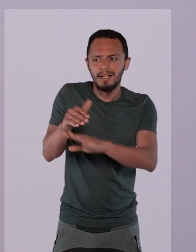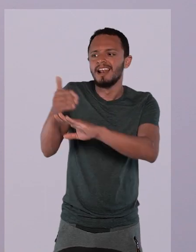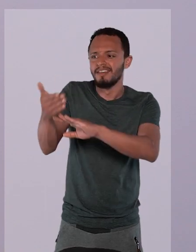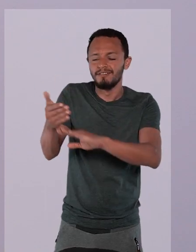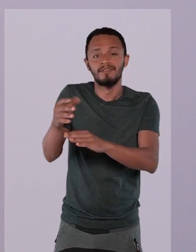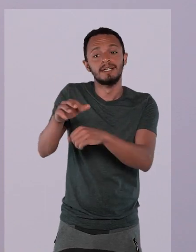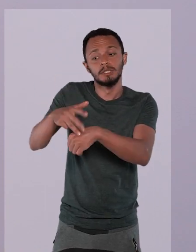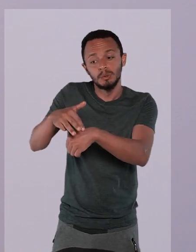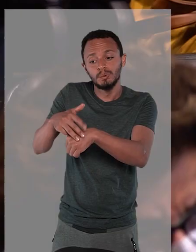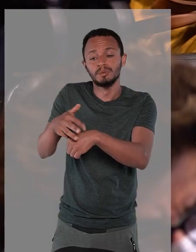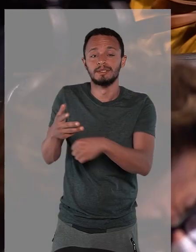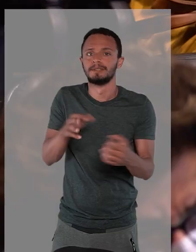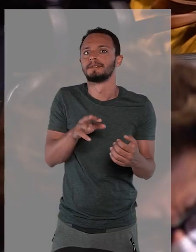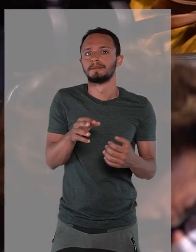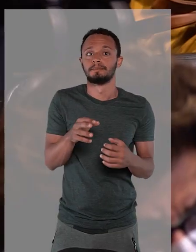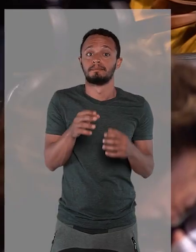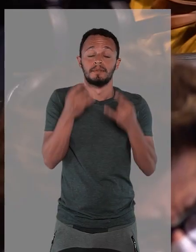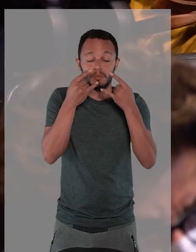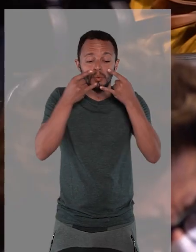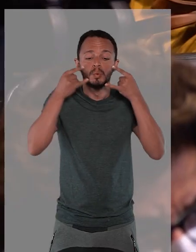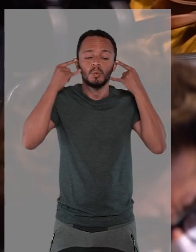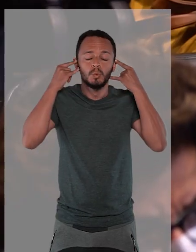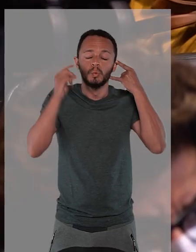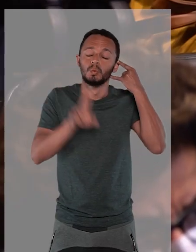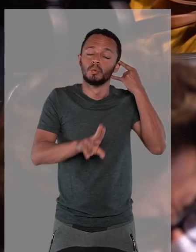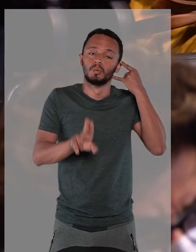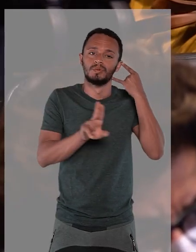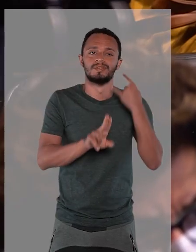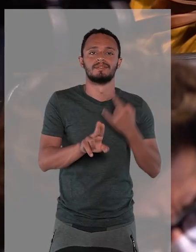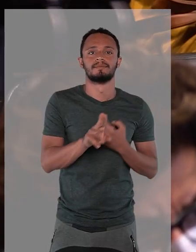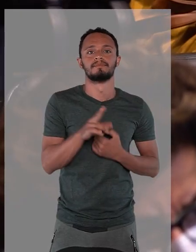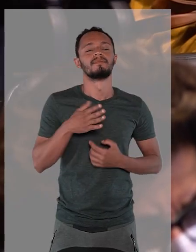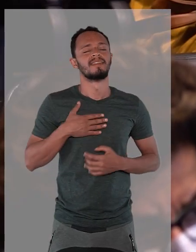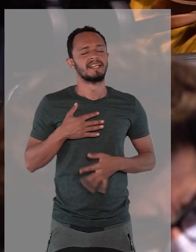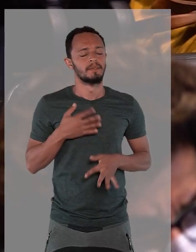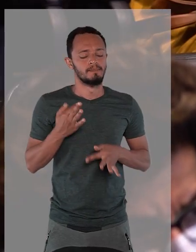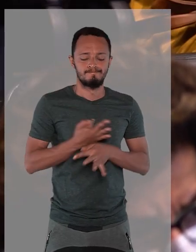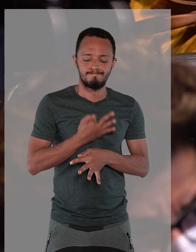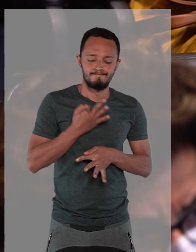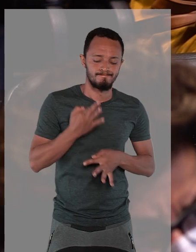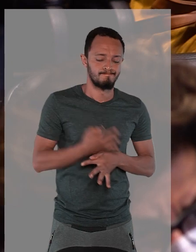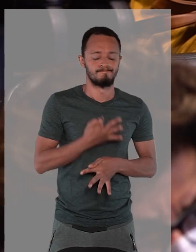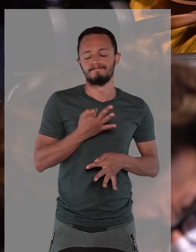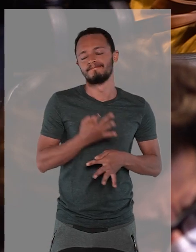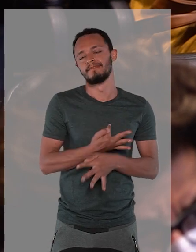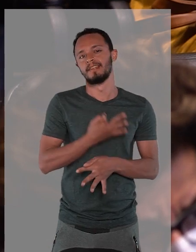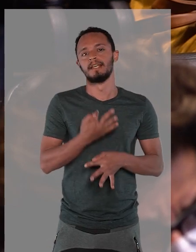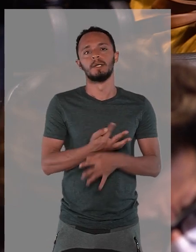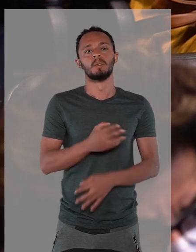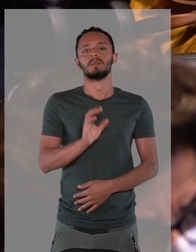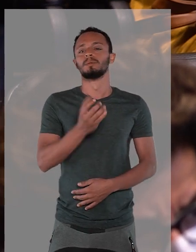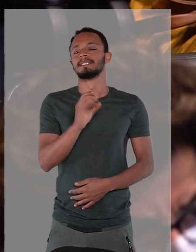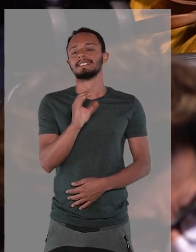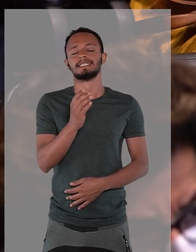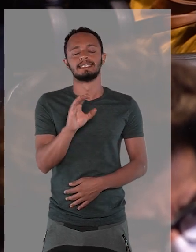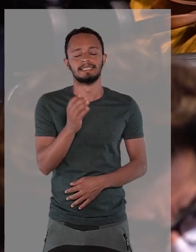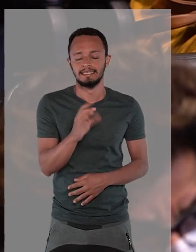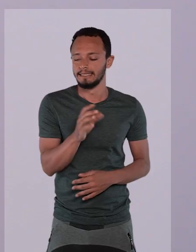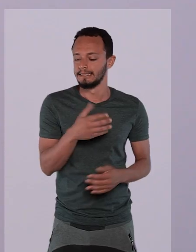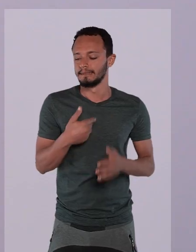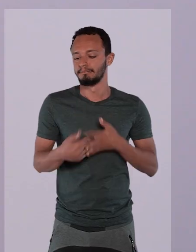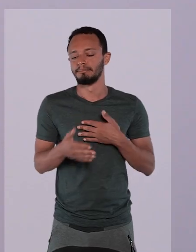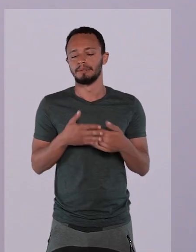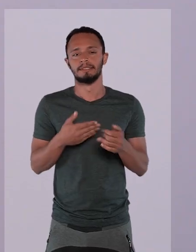e eu sou uma otimista teimosa, sabe, Afonso? Eu acho que com a melhor ciência, apesar das